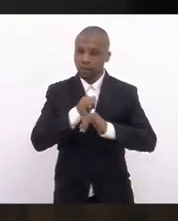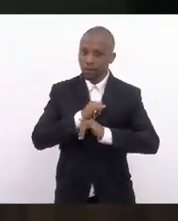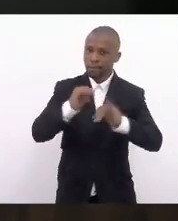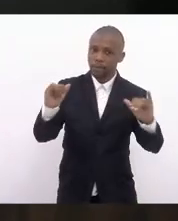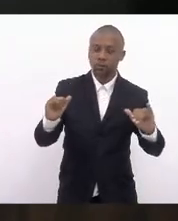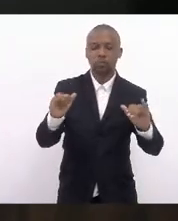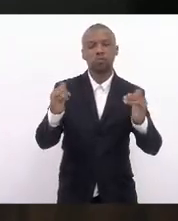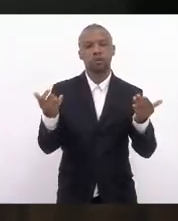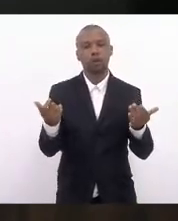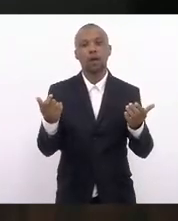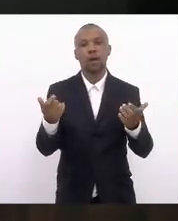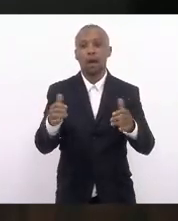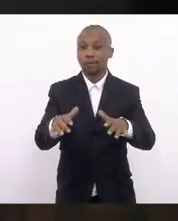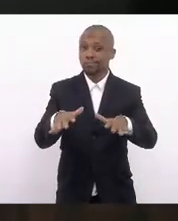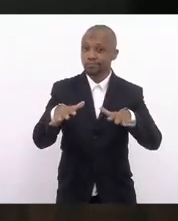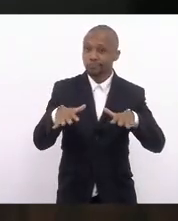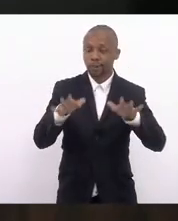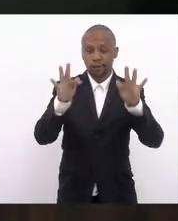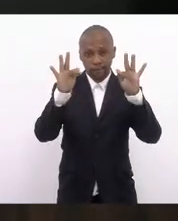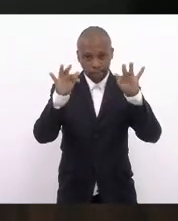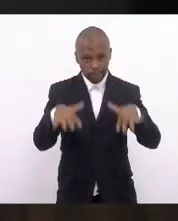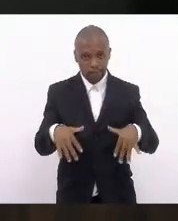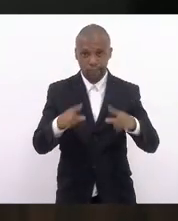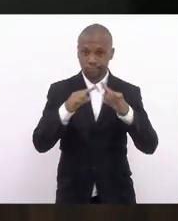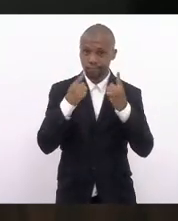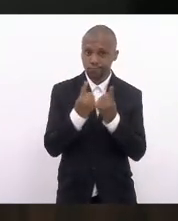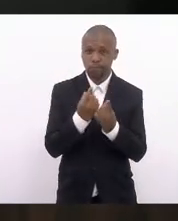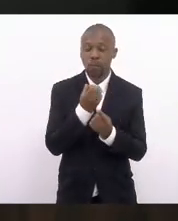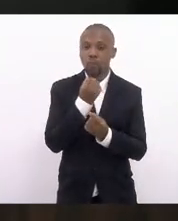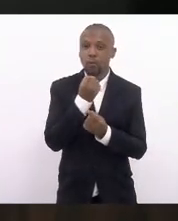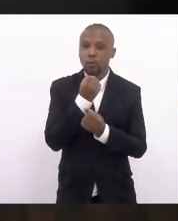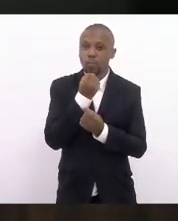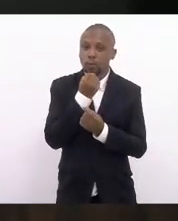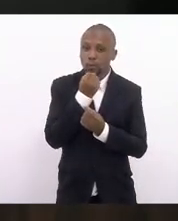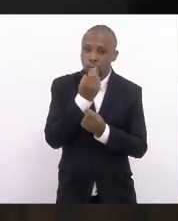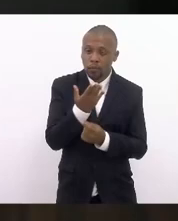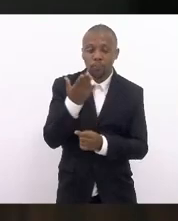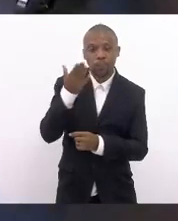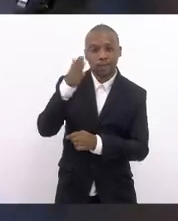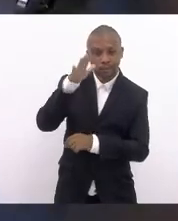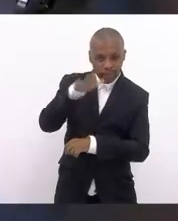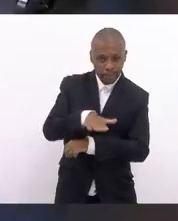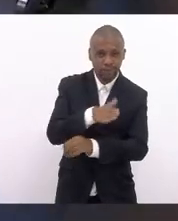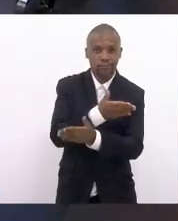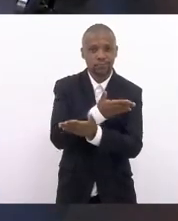declara encerrada a presente sessão. Tenham todos um ótimo final de tarde.